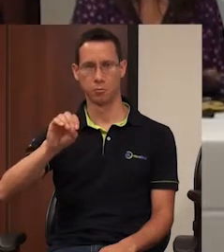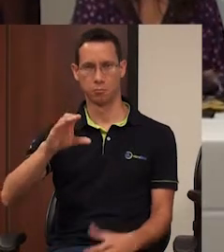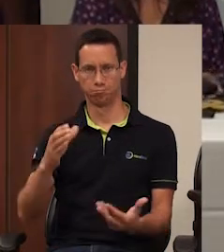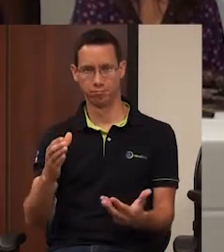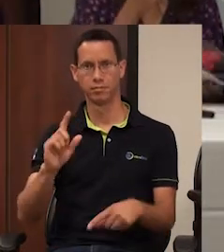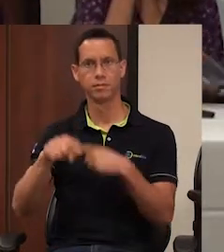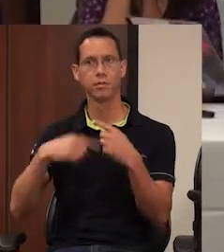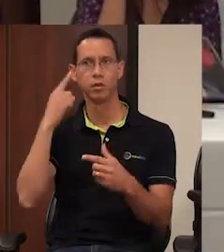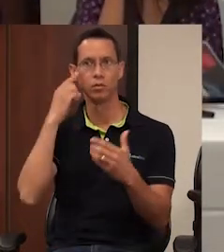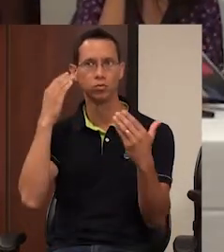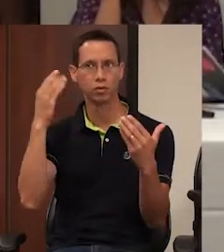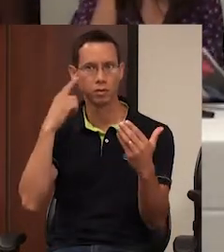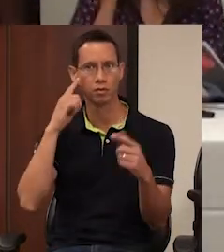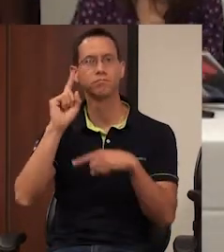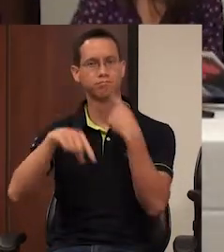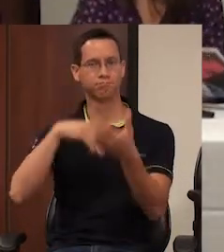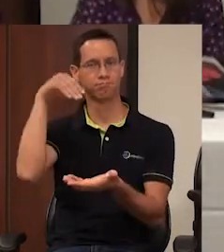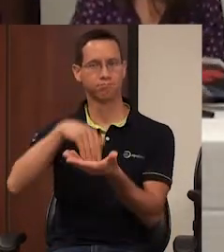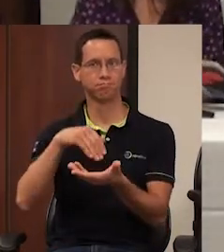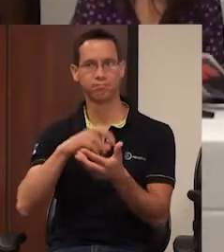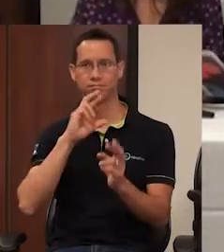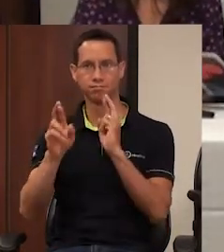surgido, elas podem vir a ser respondidas